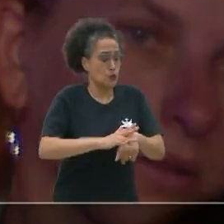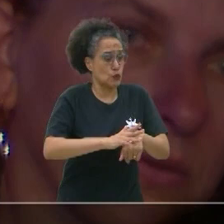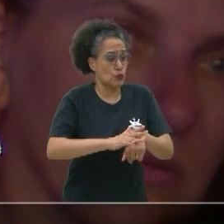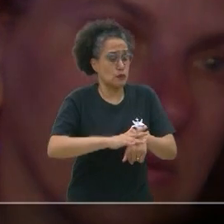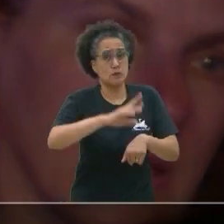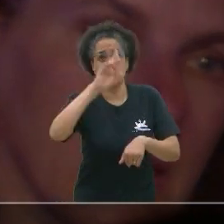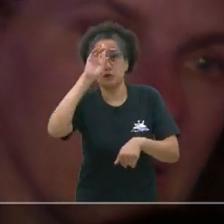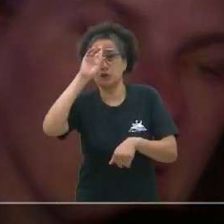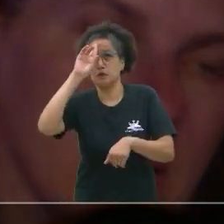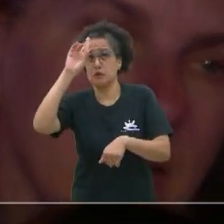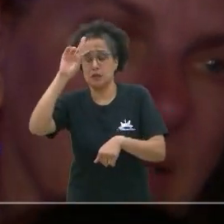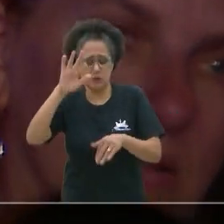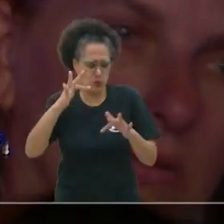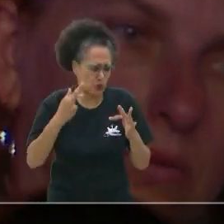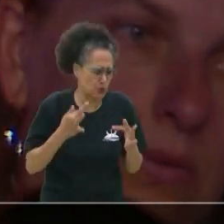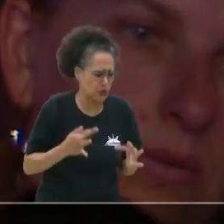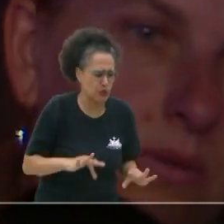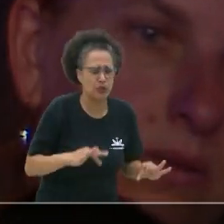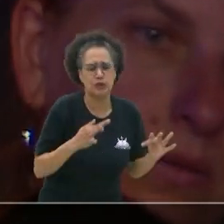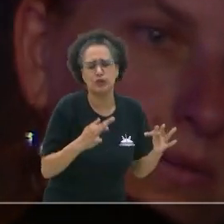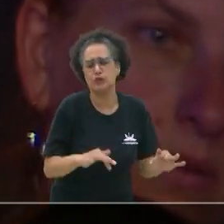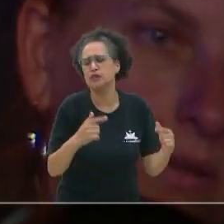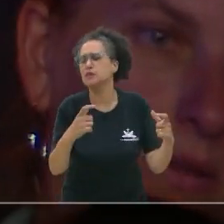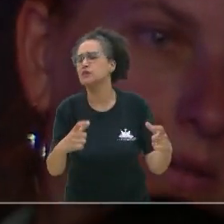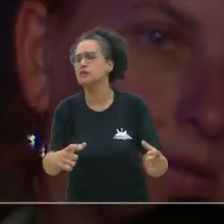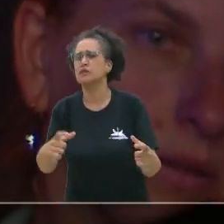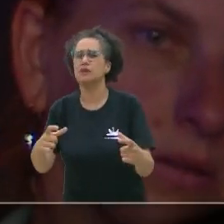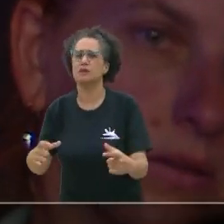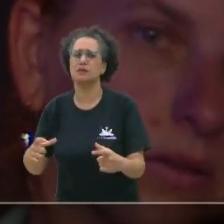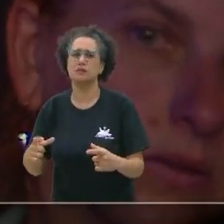ir. Cura, Senhor, onde